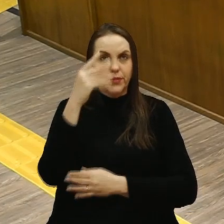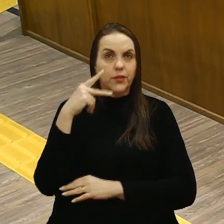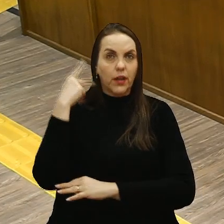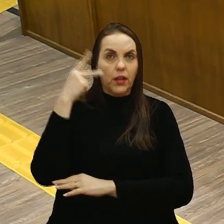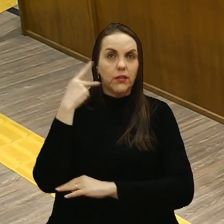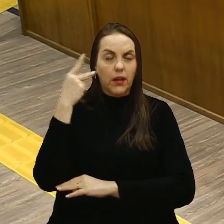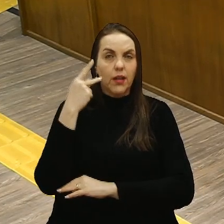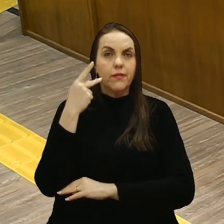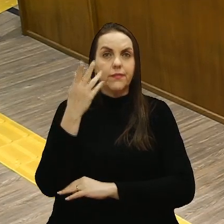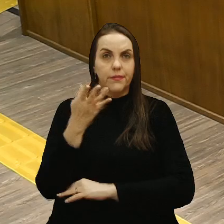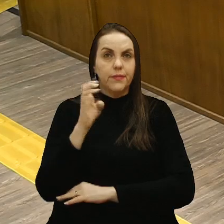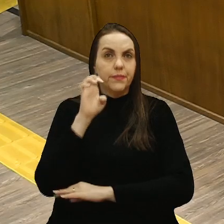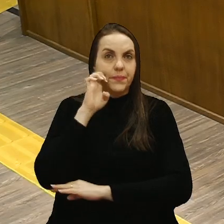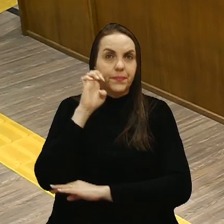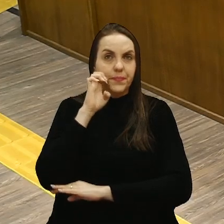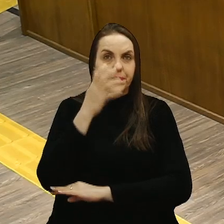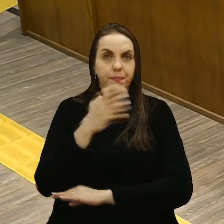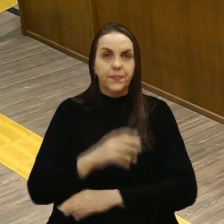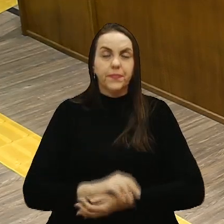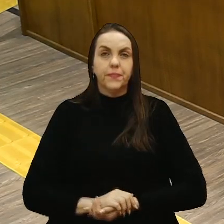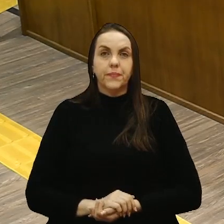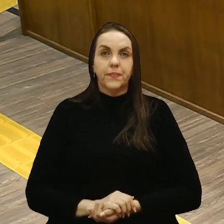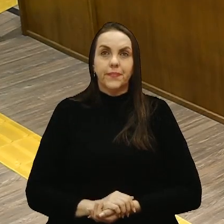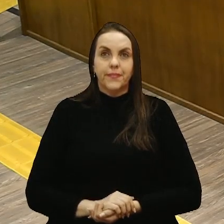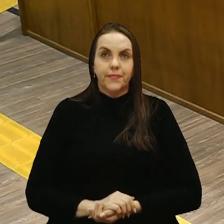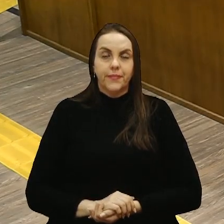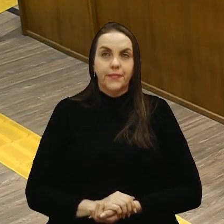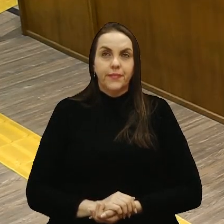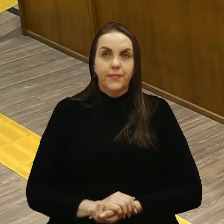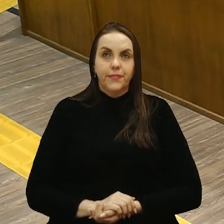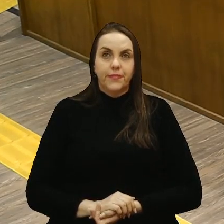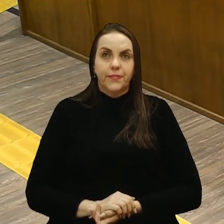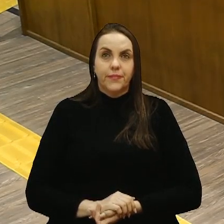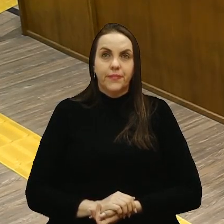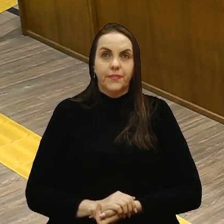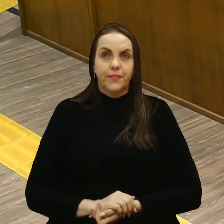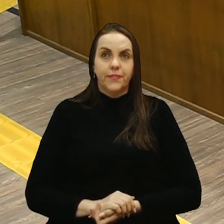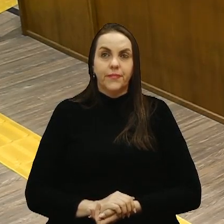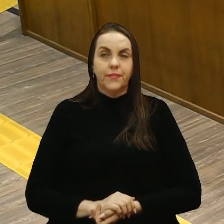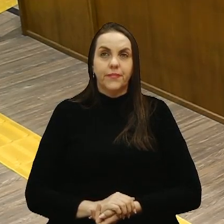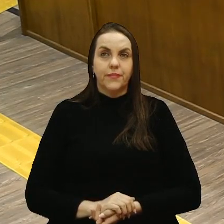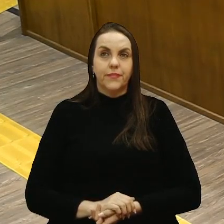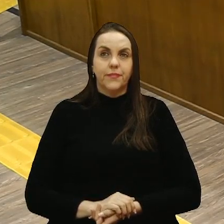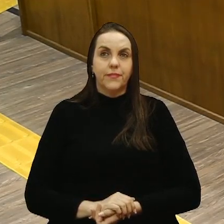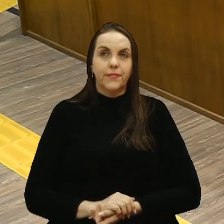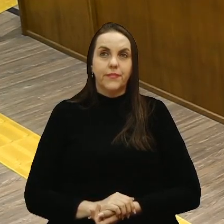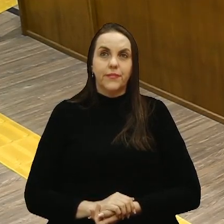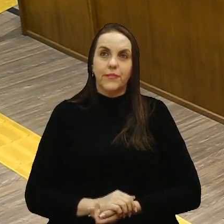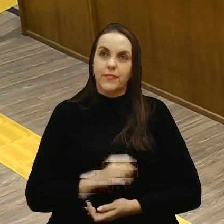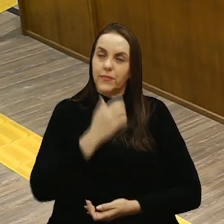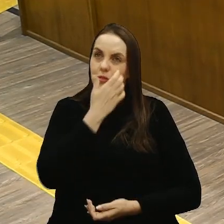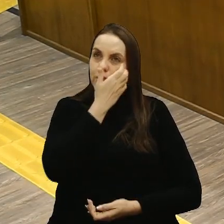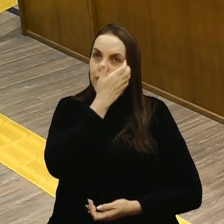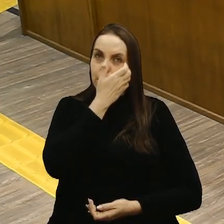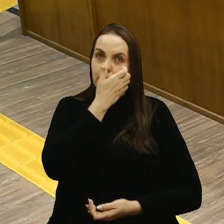vereadora Estela Balardim. Por favor,